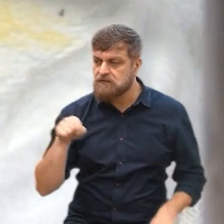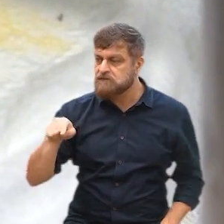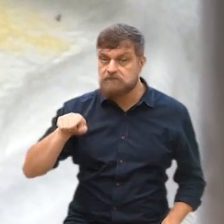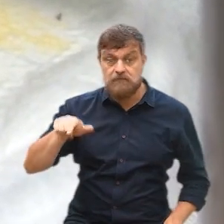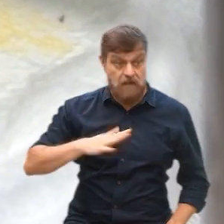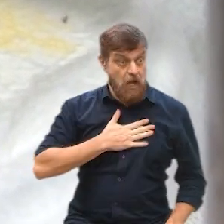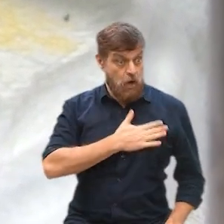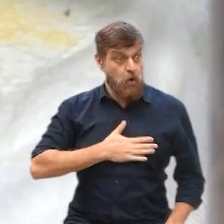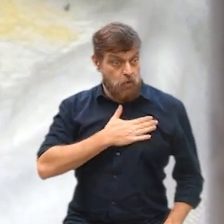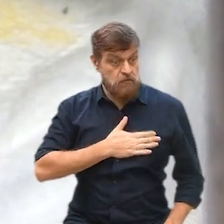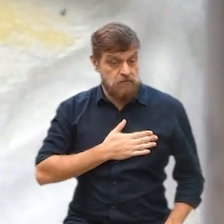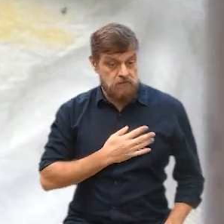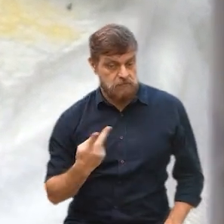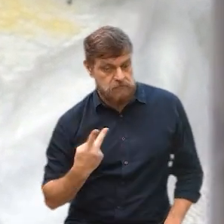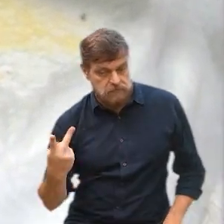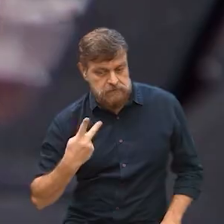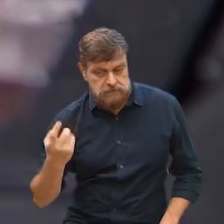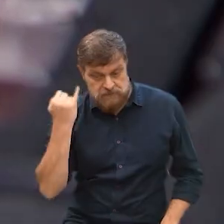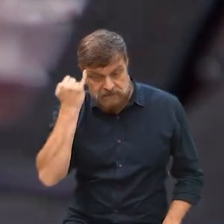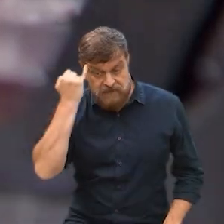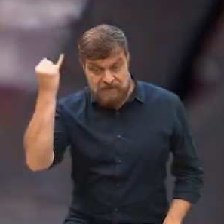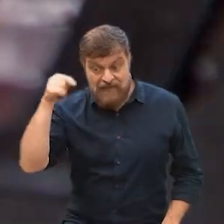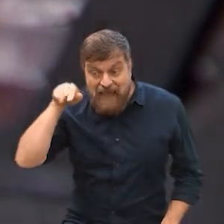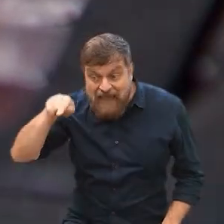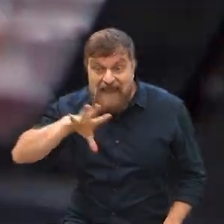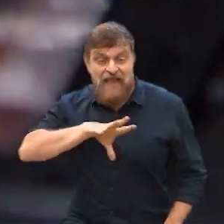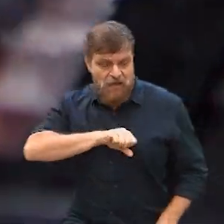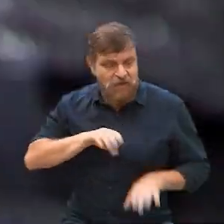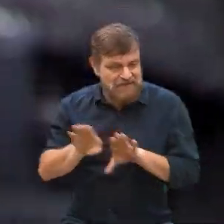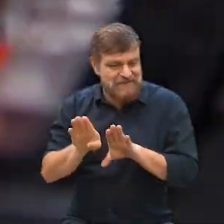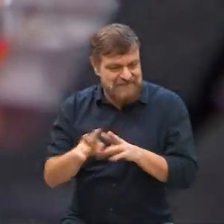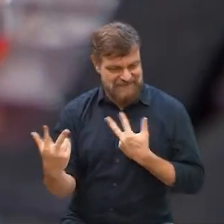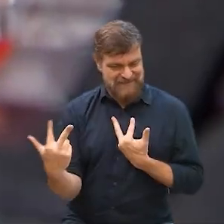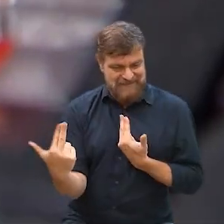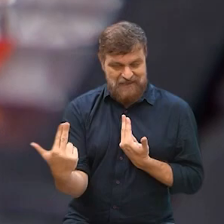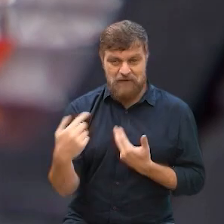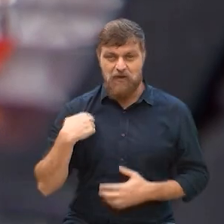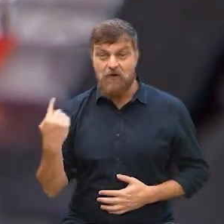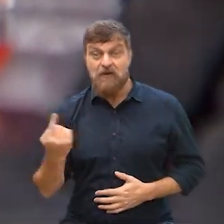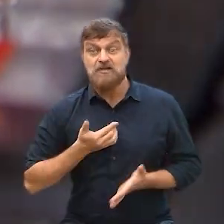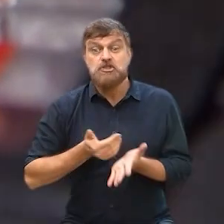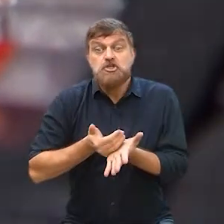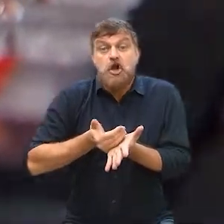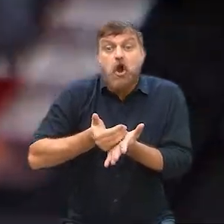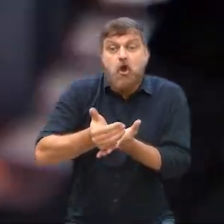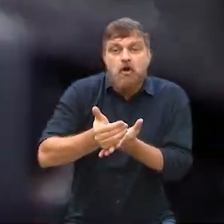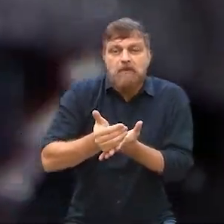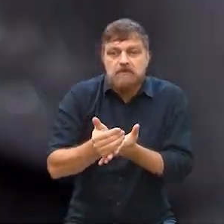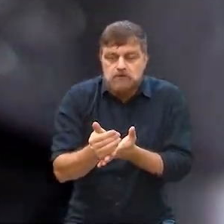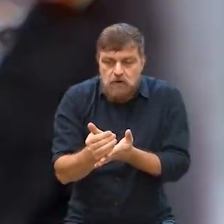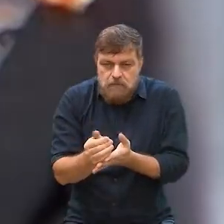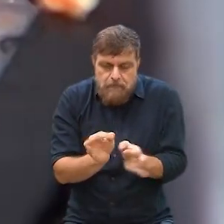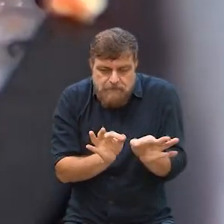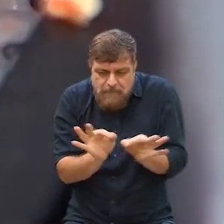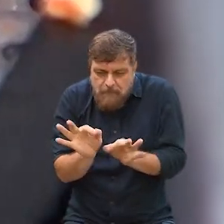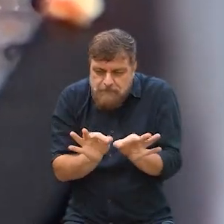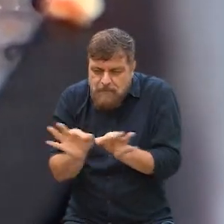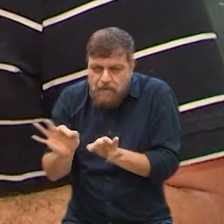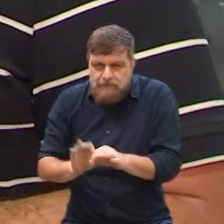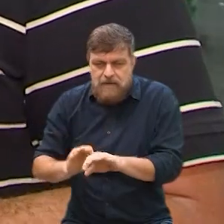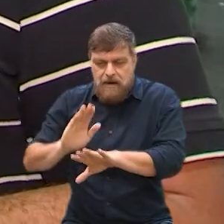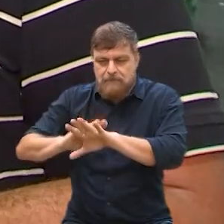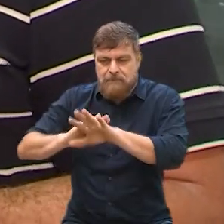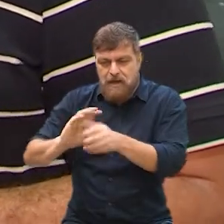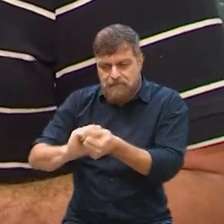da ideia, porque o Ed também é um grande fã da salsa, né? E aí nós demos início à produção artesanal